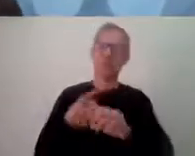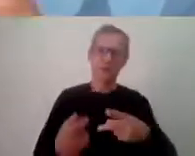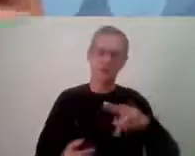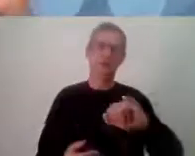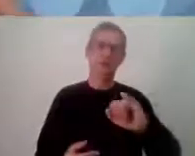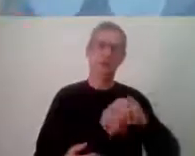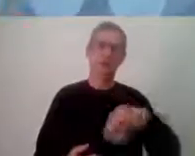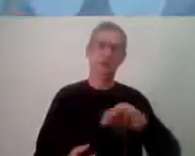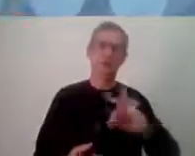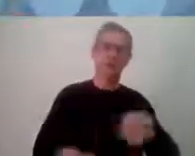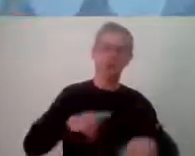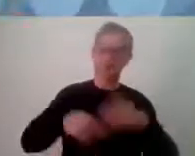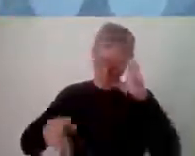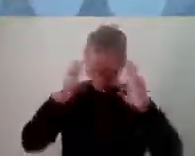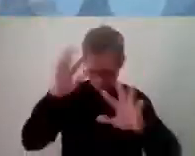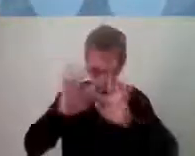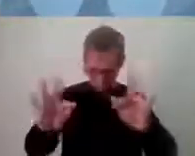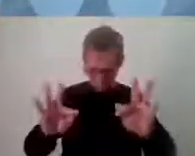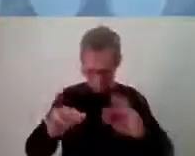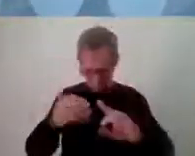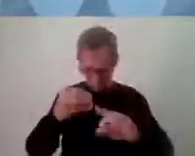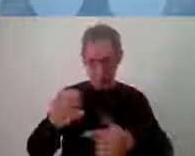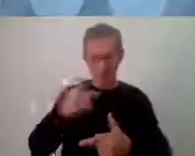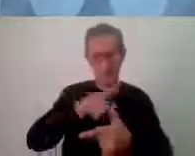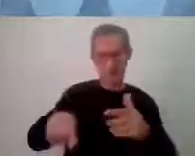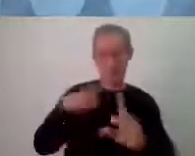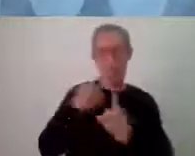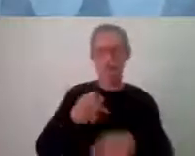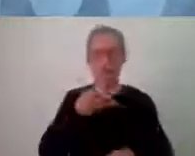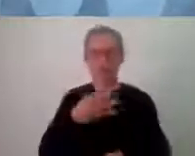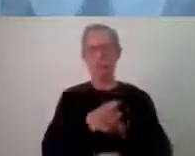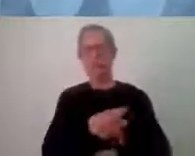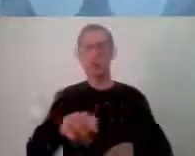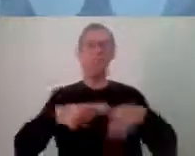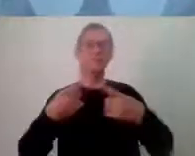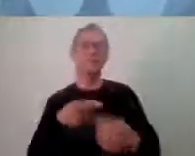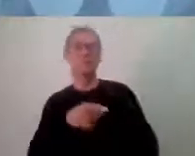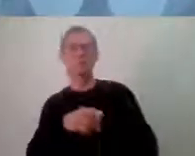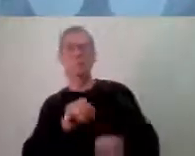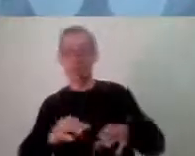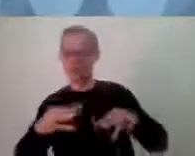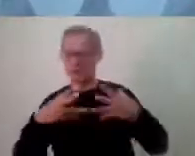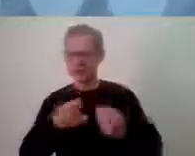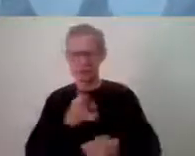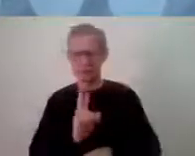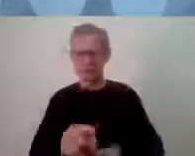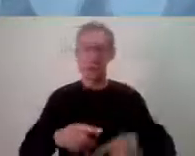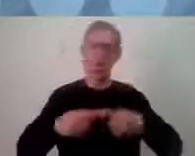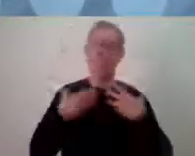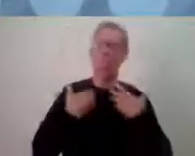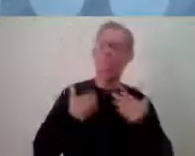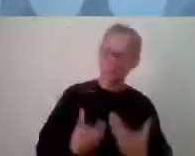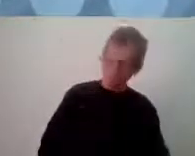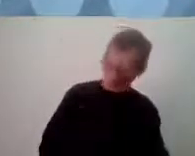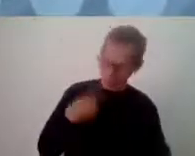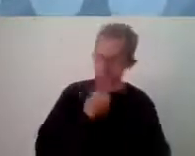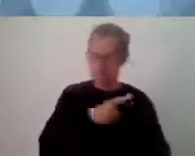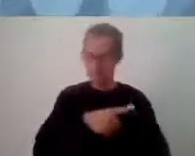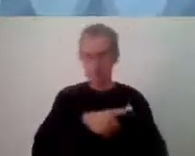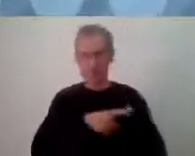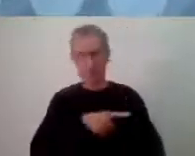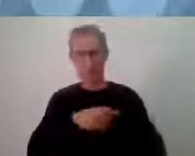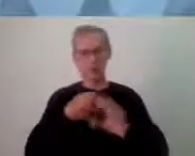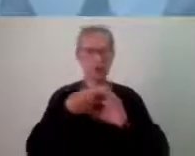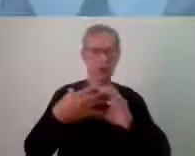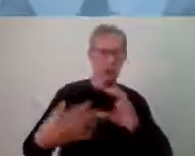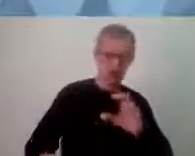pensar numa função que quando eu derivo eu chego lá dentro. Tá bom, professora, mas fazer isso toda hora, né, cansa. E aí a gente tem algumas